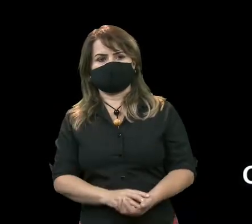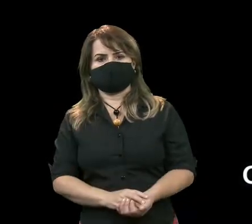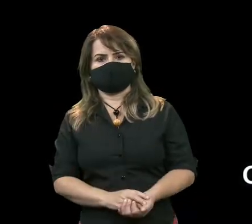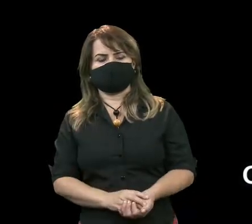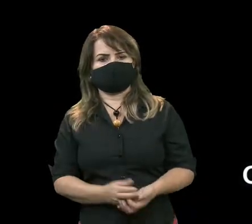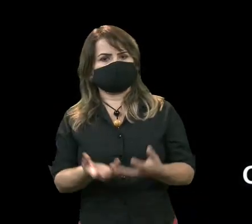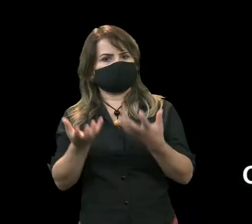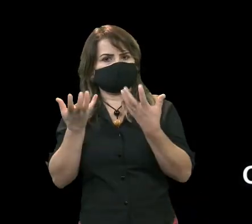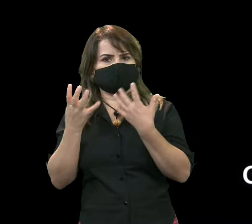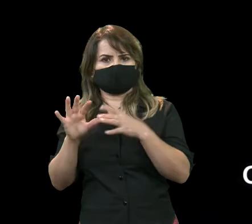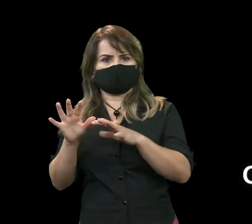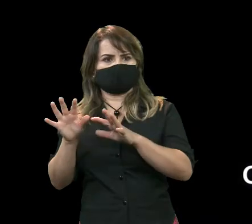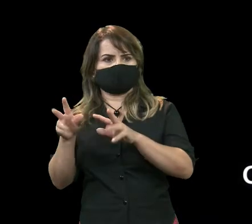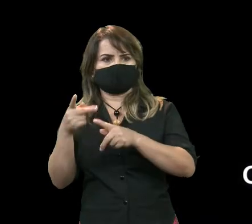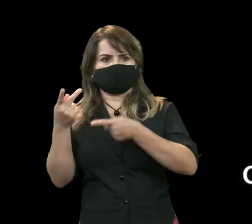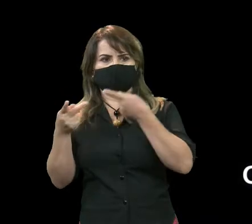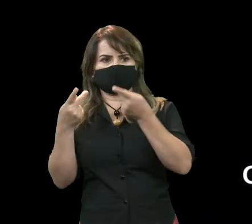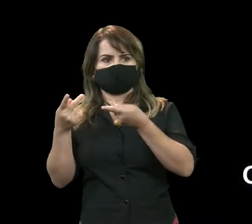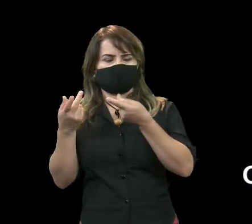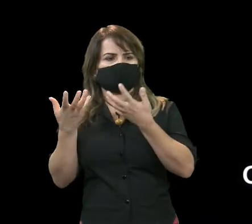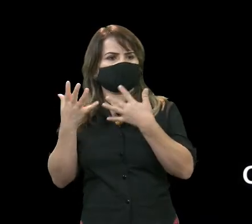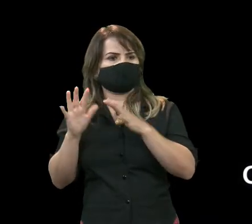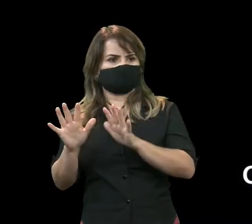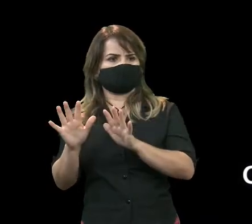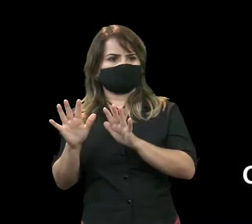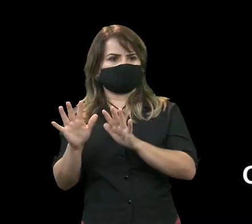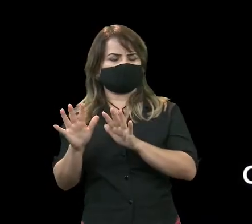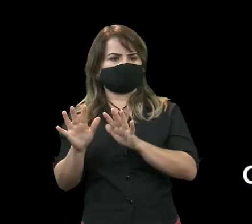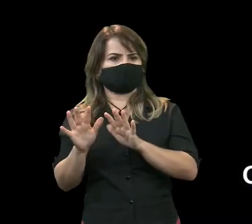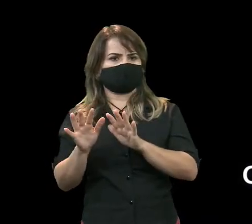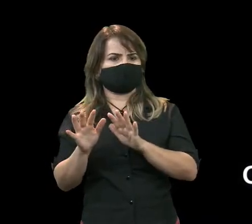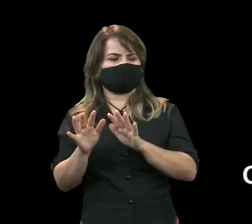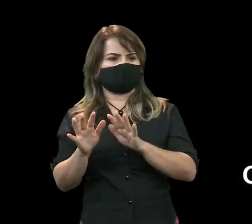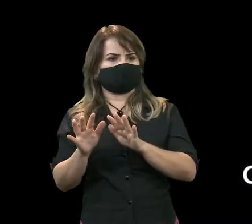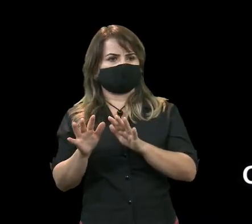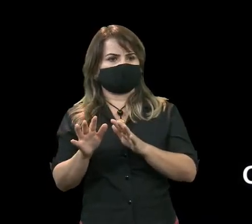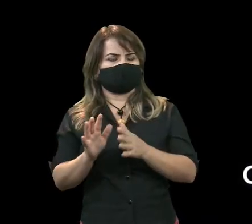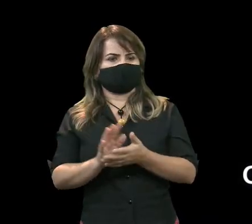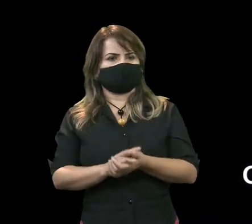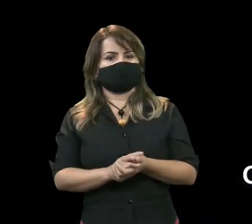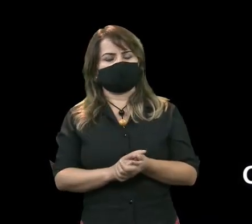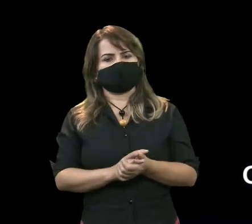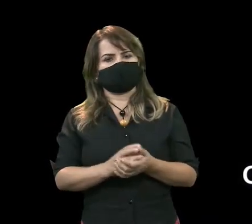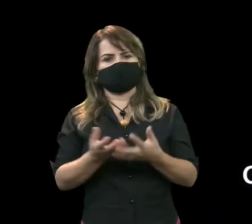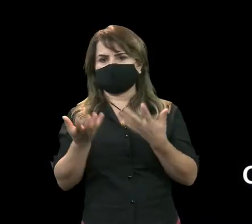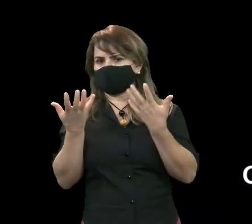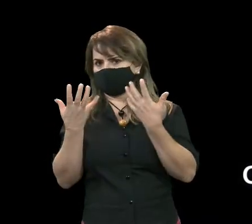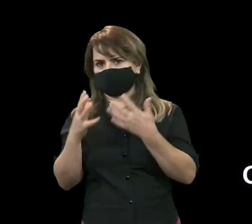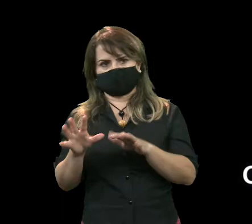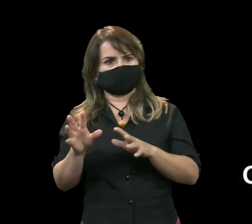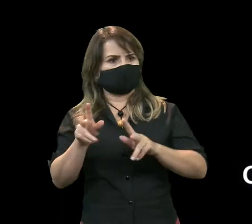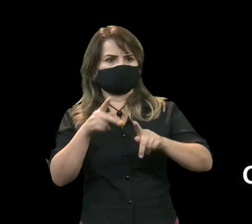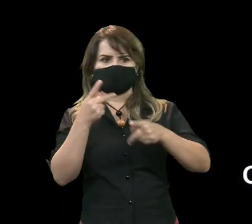Declino, presidente. A palavra. Declinou? Vou votar o projeto, presidente. Declino.